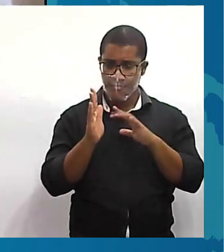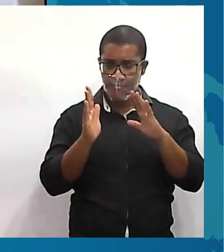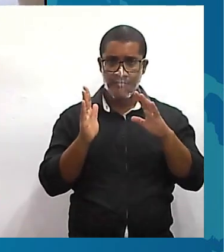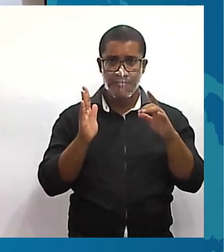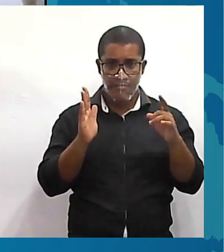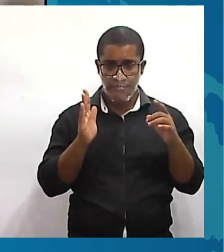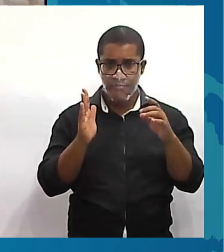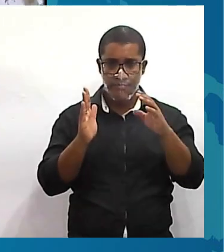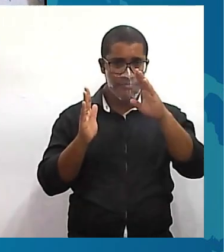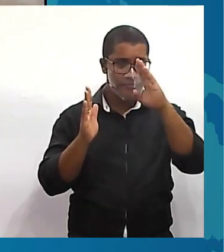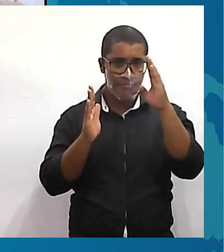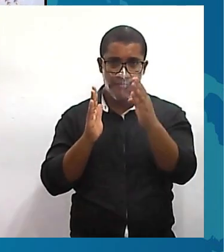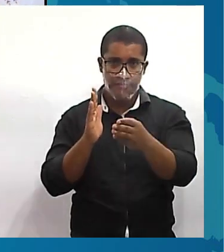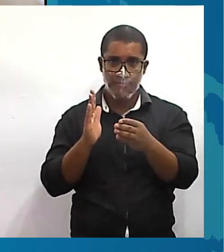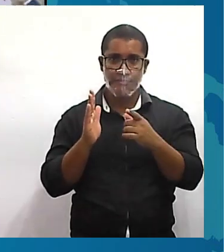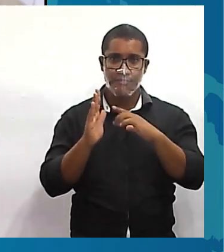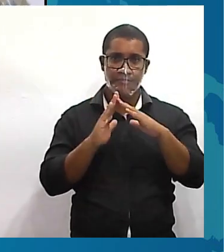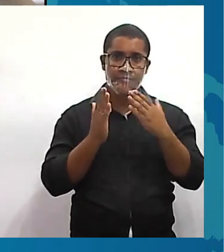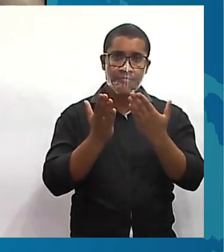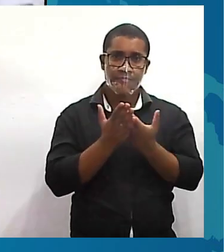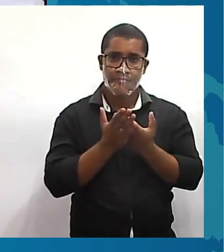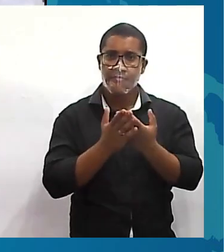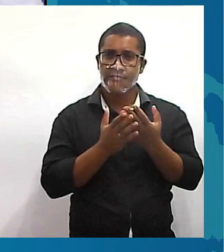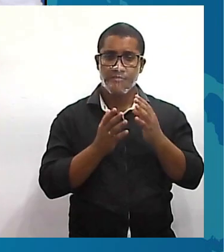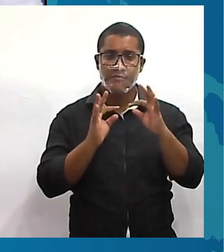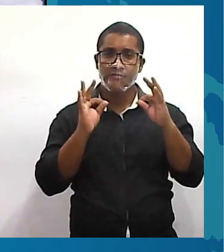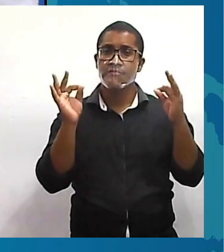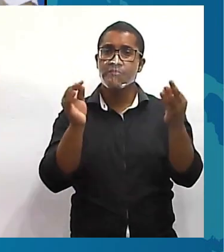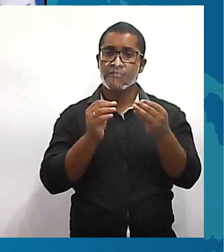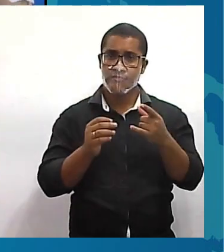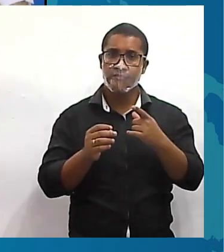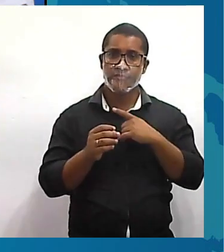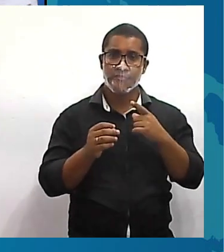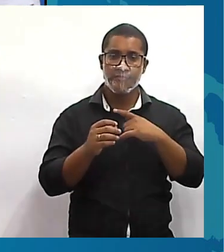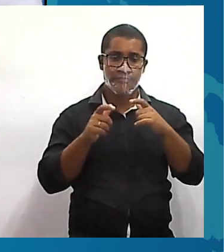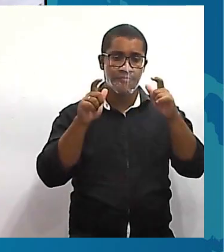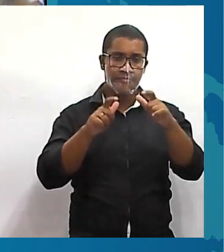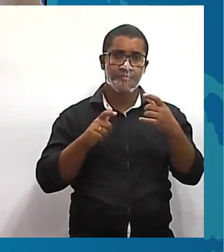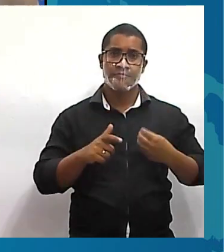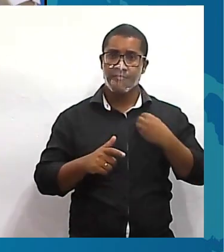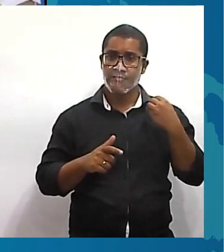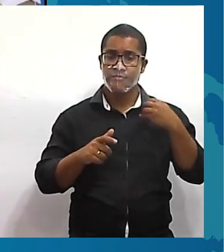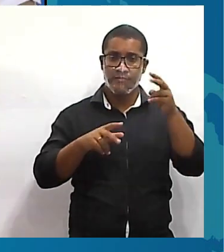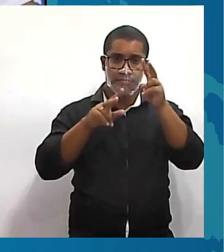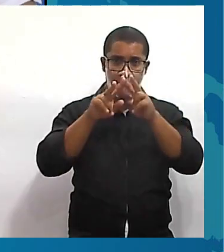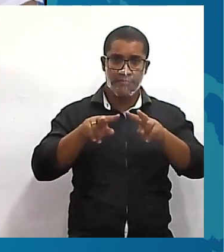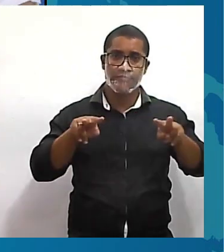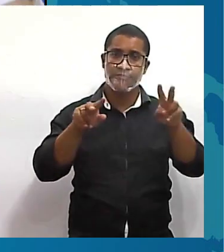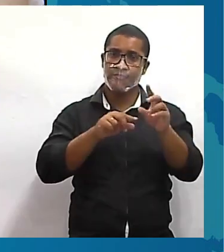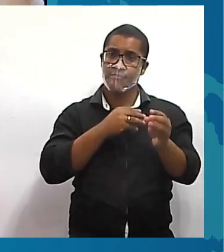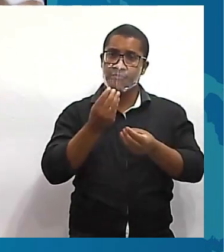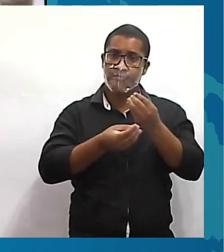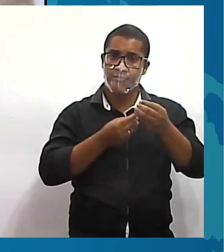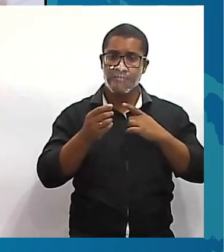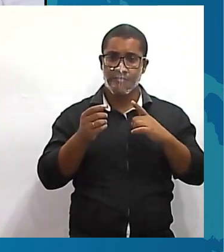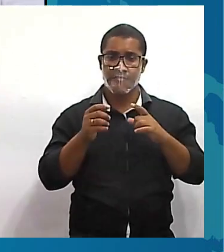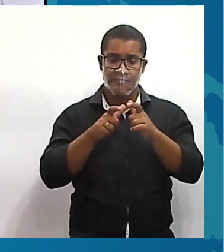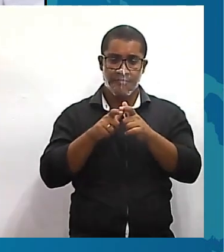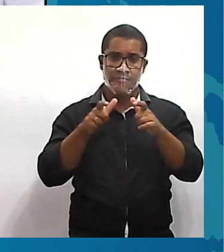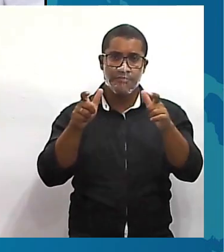especificidade, né, em relação às escolas terem esse espaço, né, vivenciar esse espaço de uma gestão numa